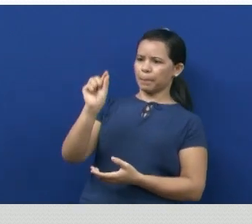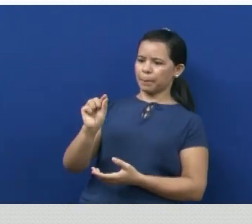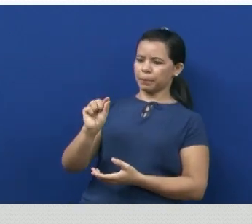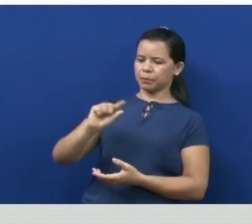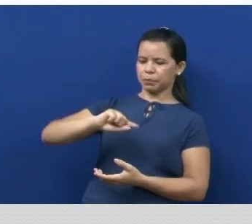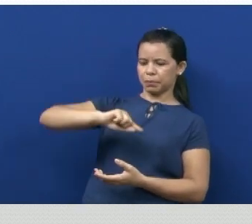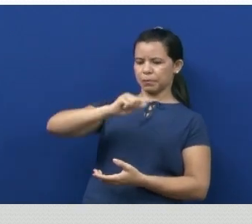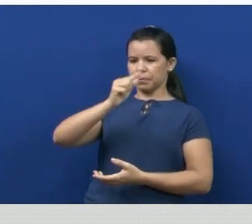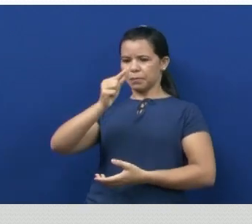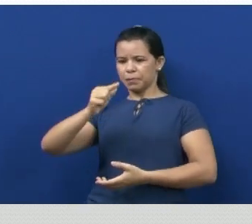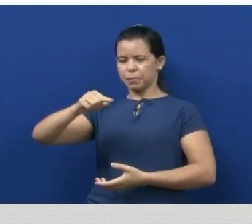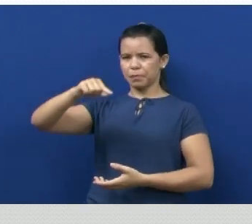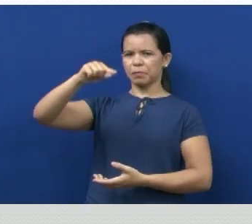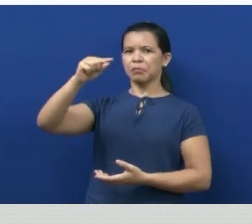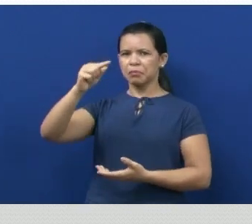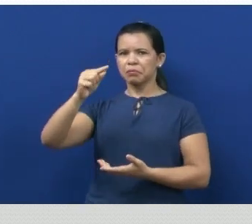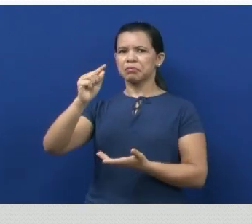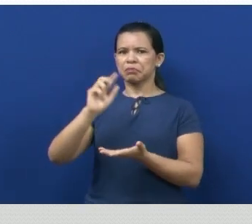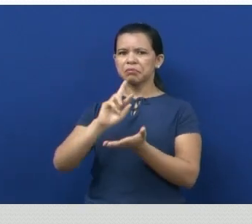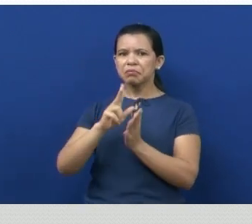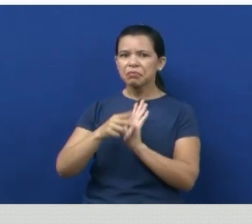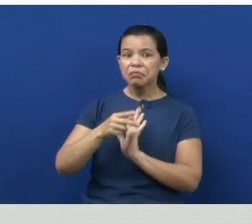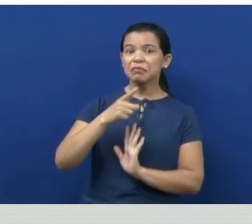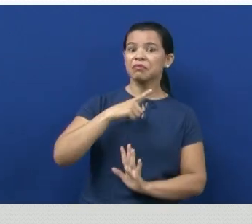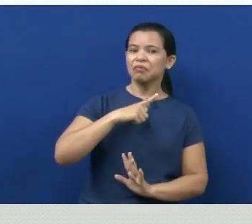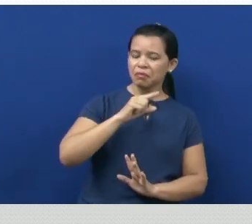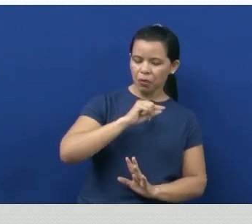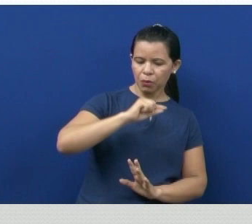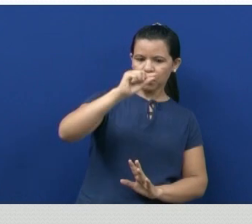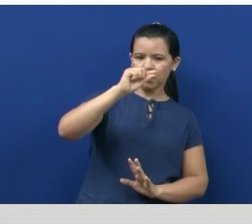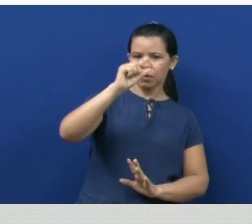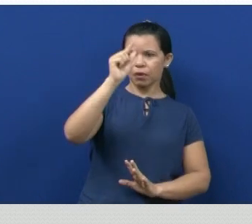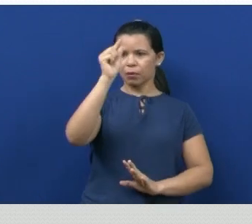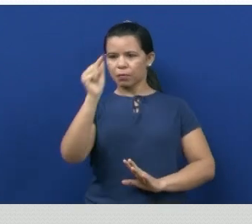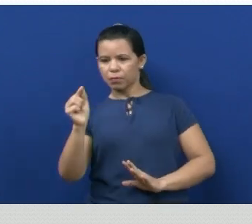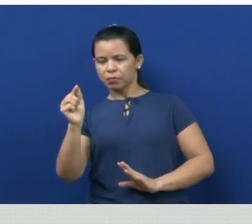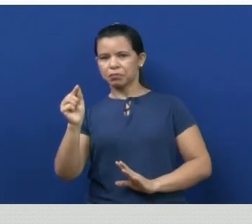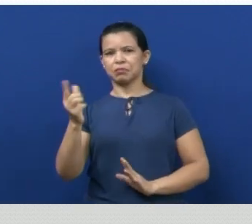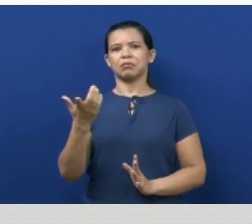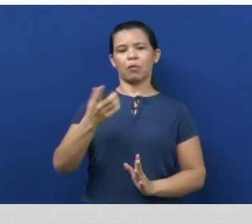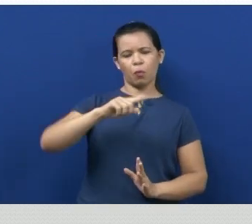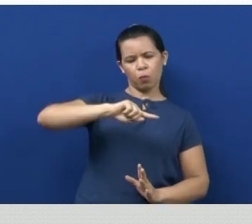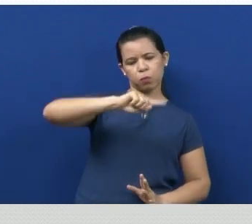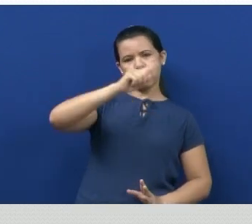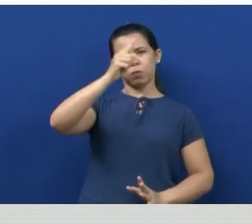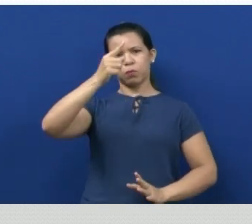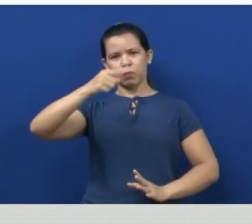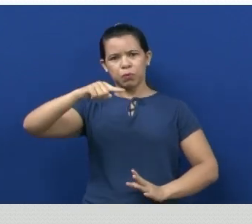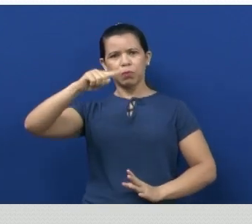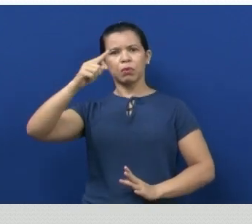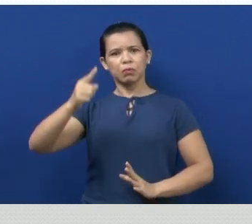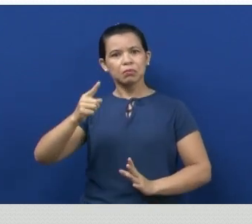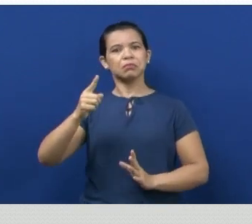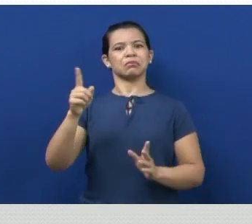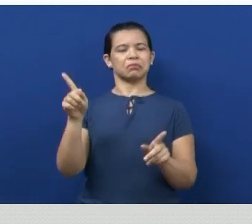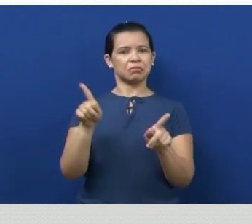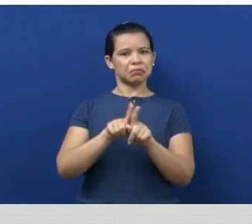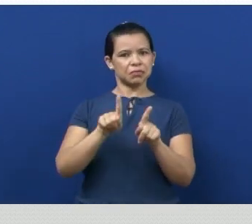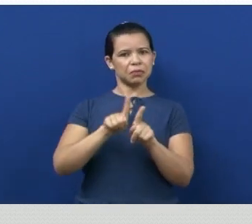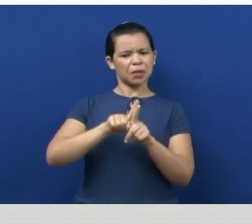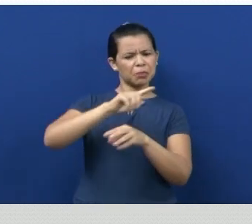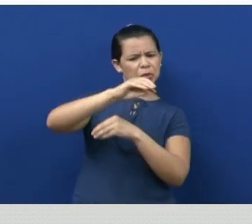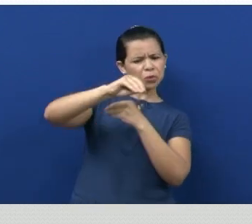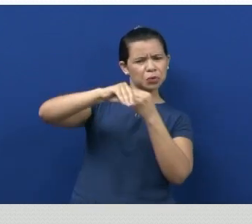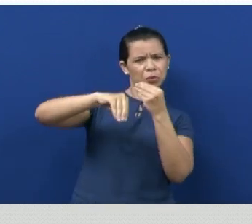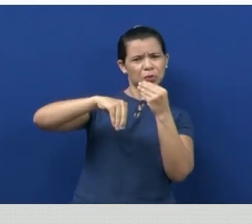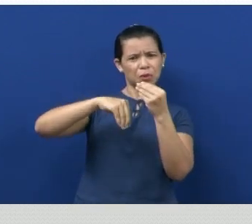côncavas, convexas, temos as linhas quebradas, temos as linhas onduladas e, claro, temos as linhas mistas, que são a mistura